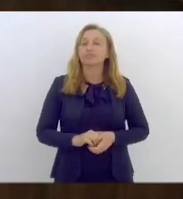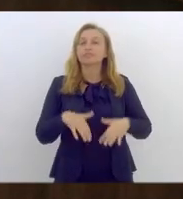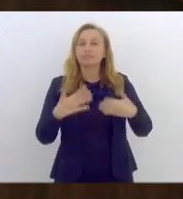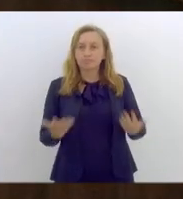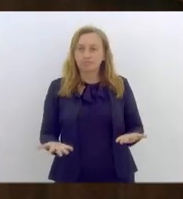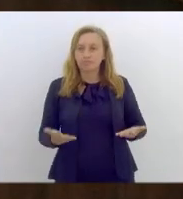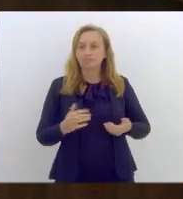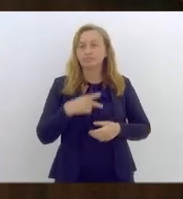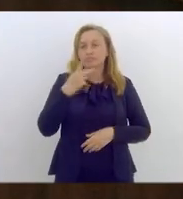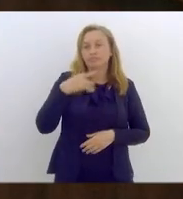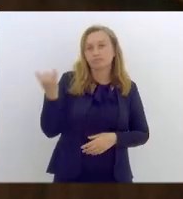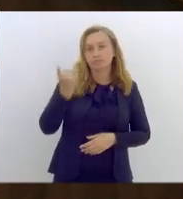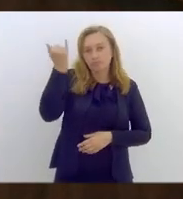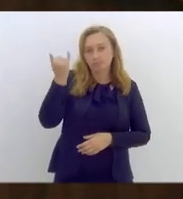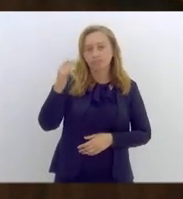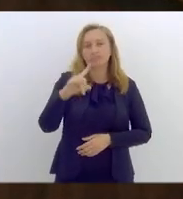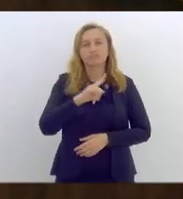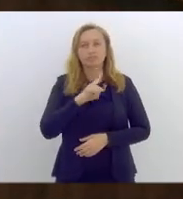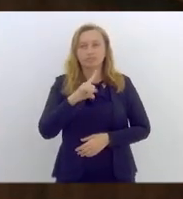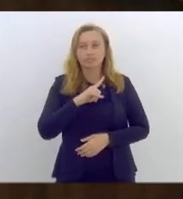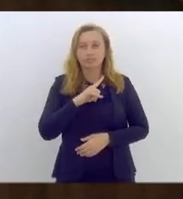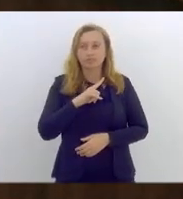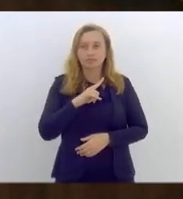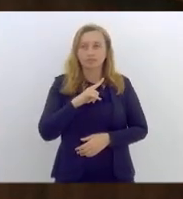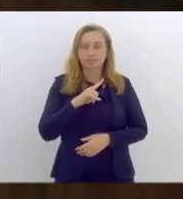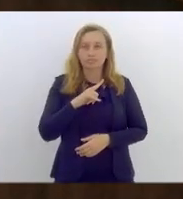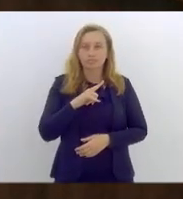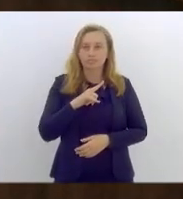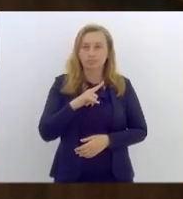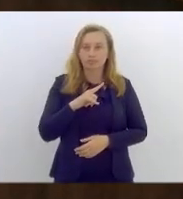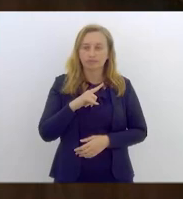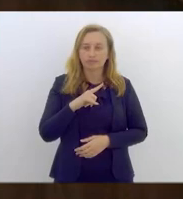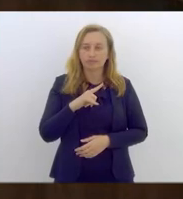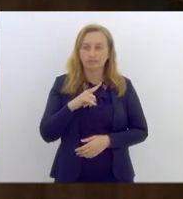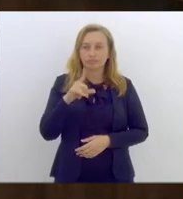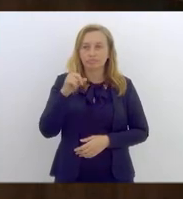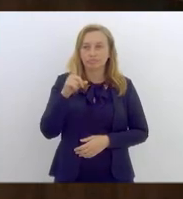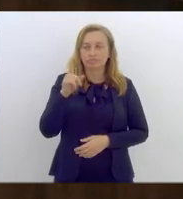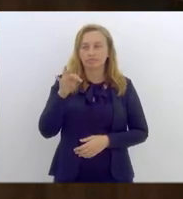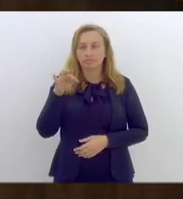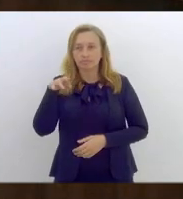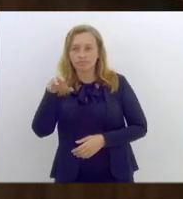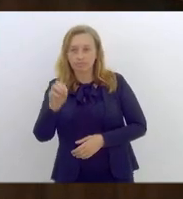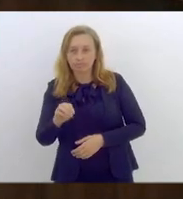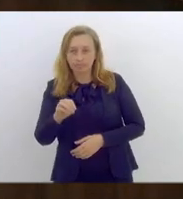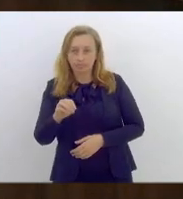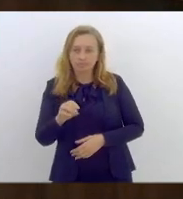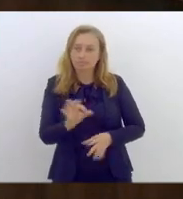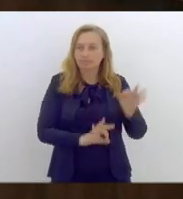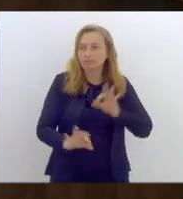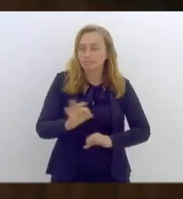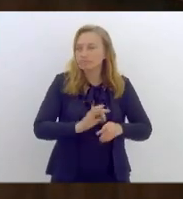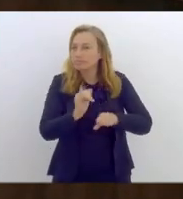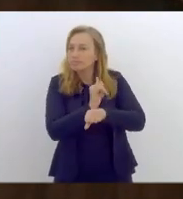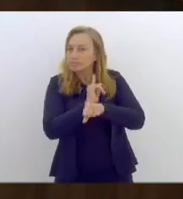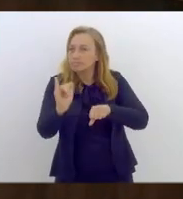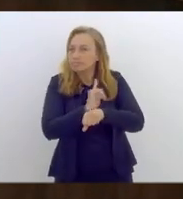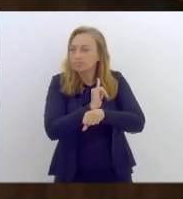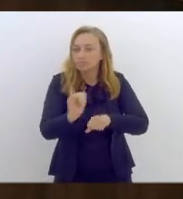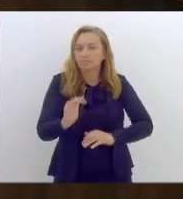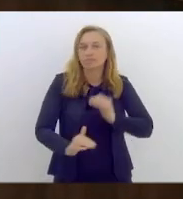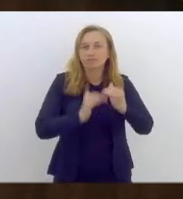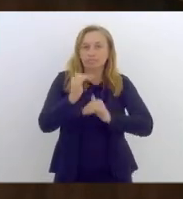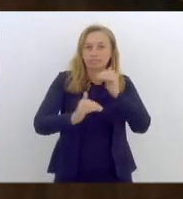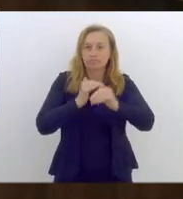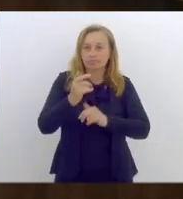falar da importância de termos do dispositivo Constitucional a menção a esse plano estratégico desenvolvimento econômico